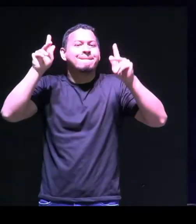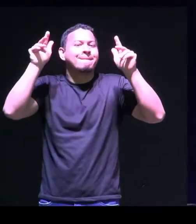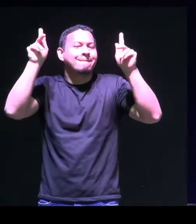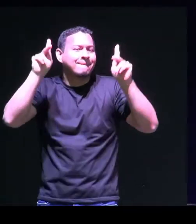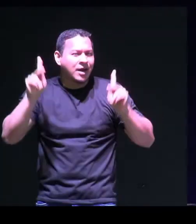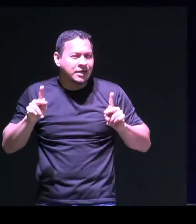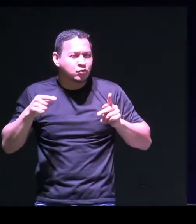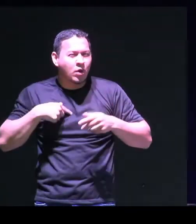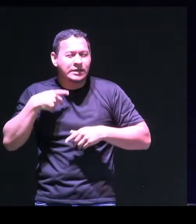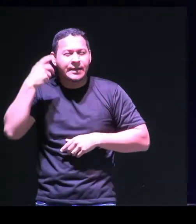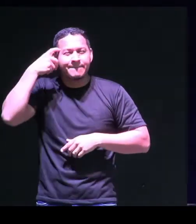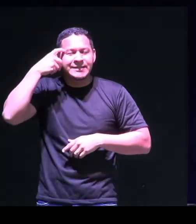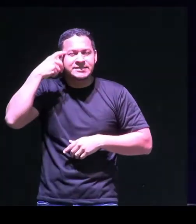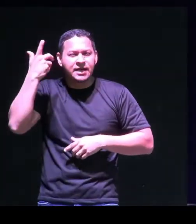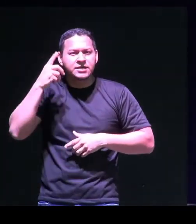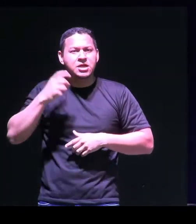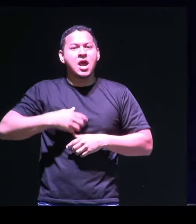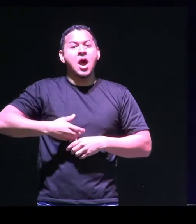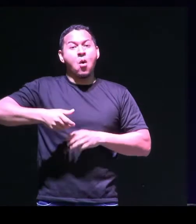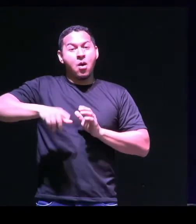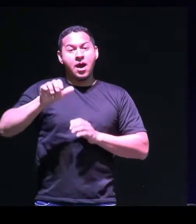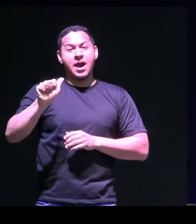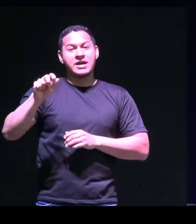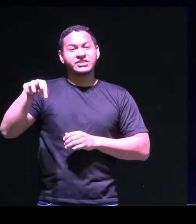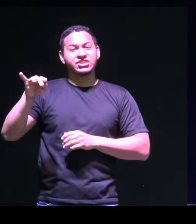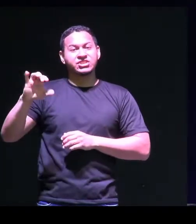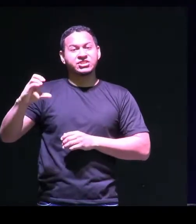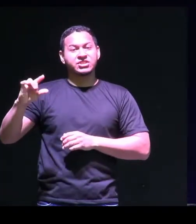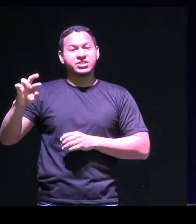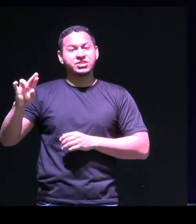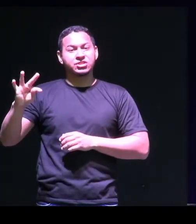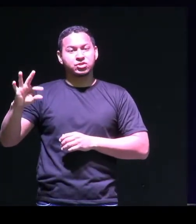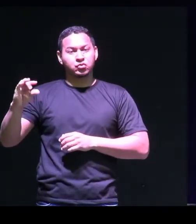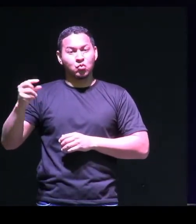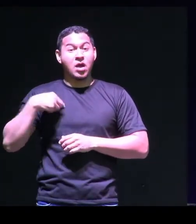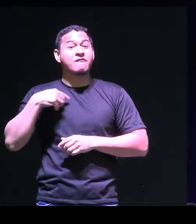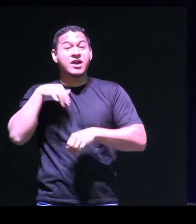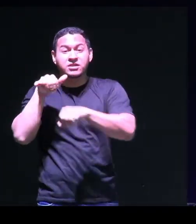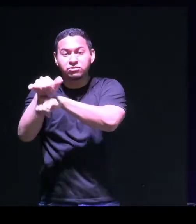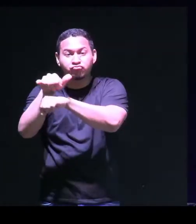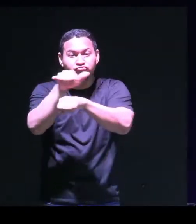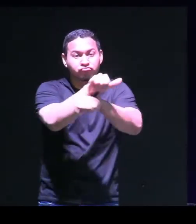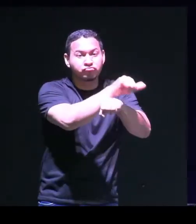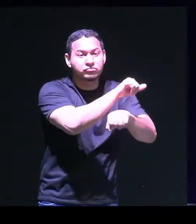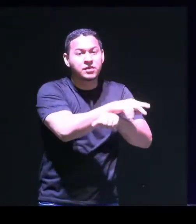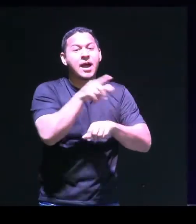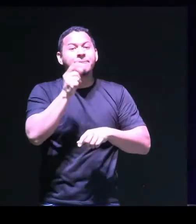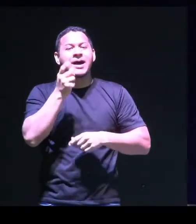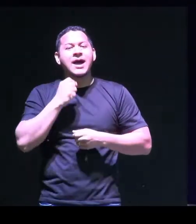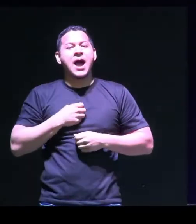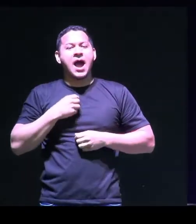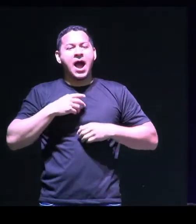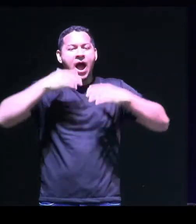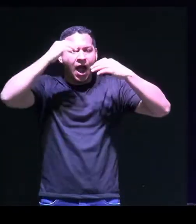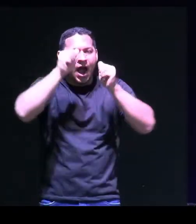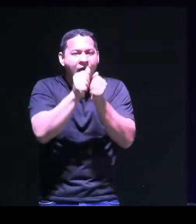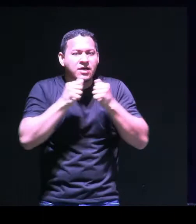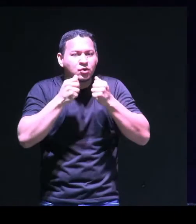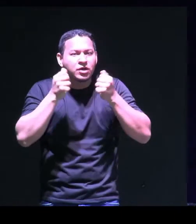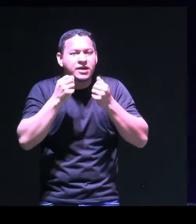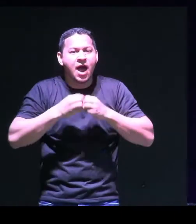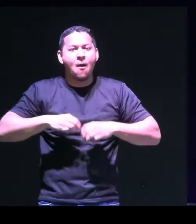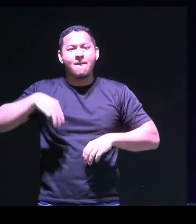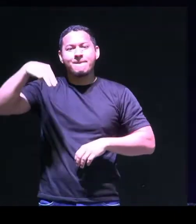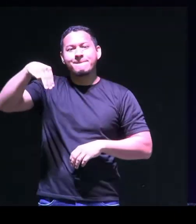que o anticristo é o Messias, porque eles não receberam Jesus até hoje, eles vão ser enganados e adorar o Messias, o anticristo, pensando